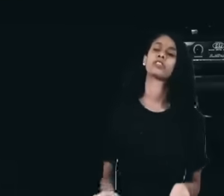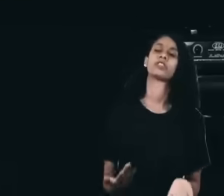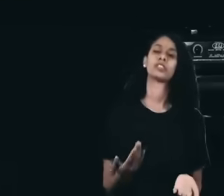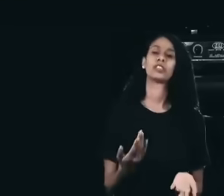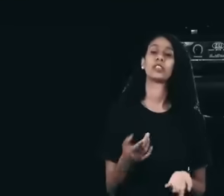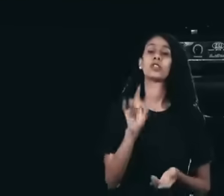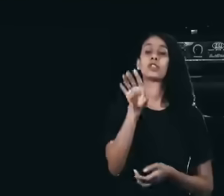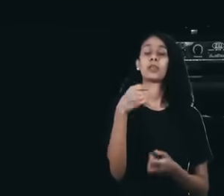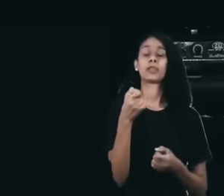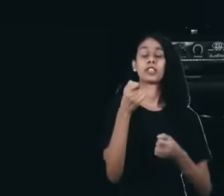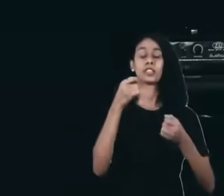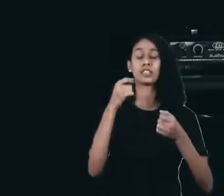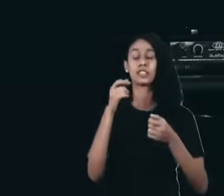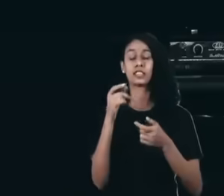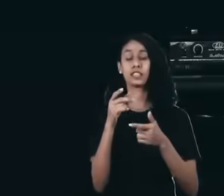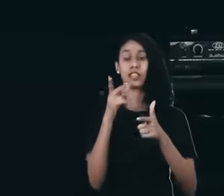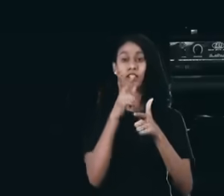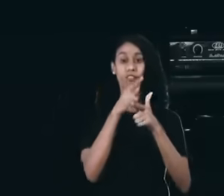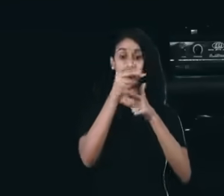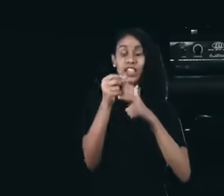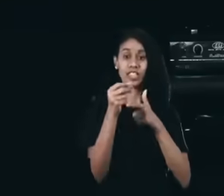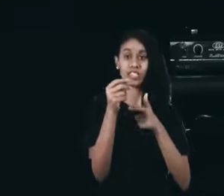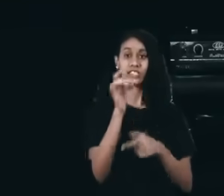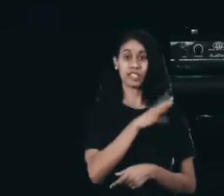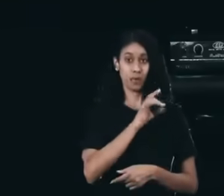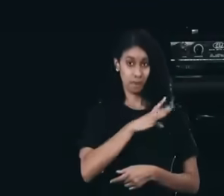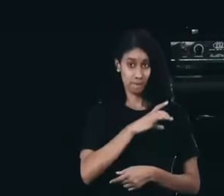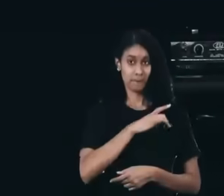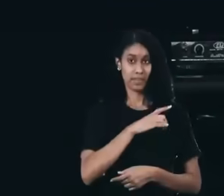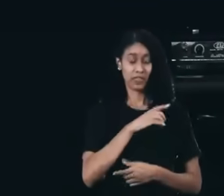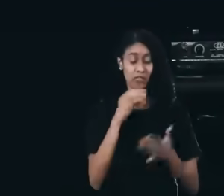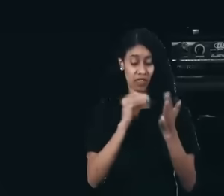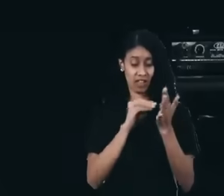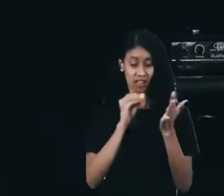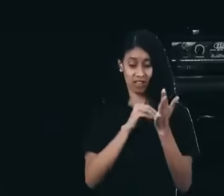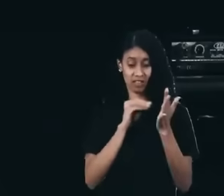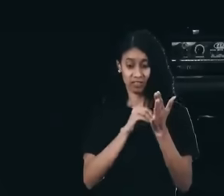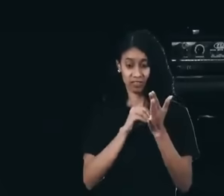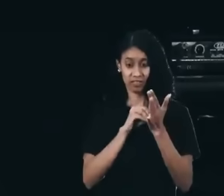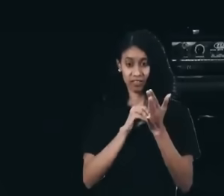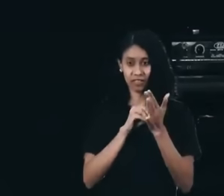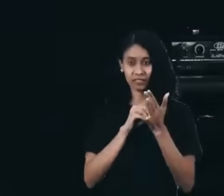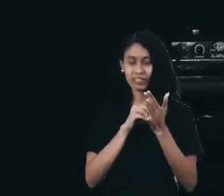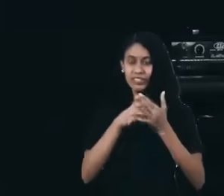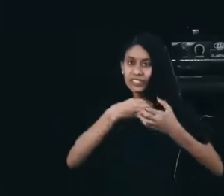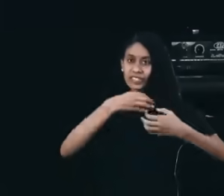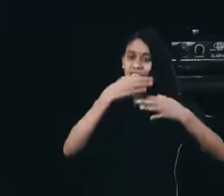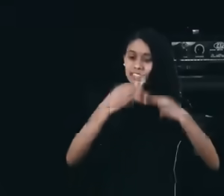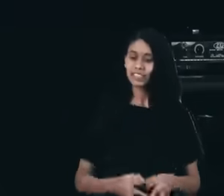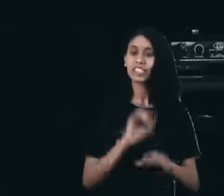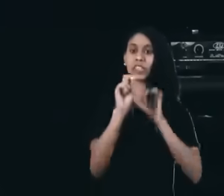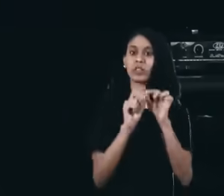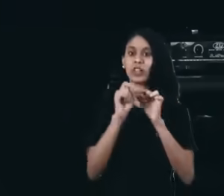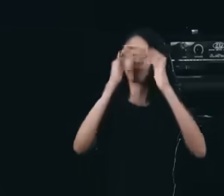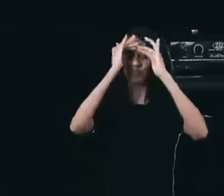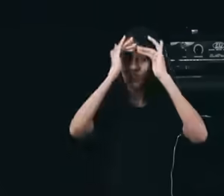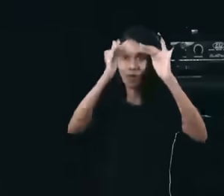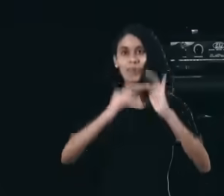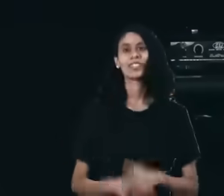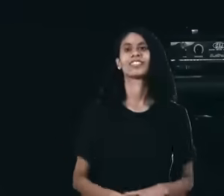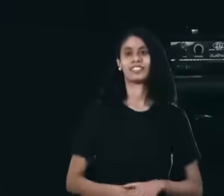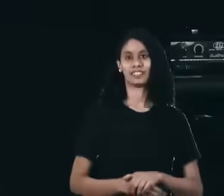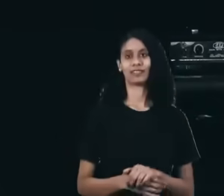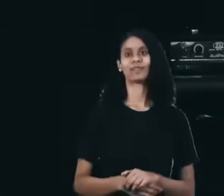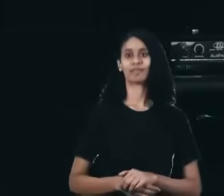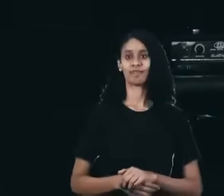única coisa que vence medos, inseguranças, angústias é obediência. Rebeca foi e